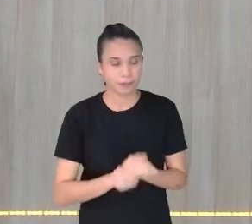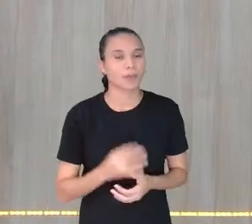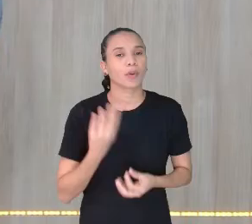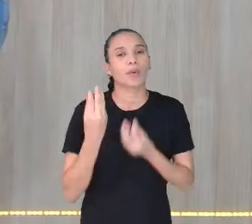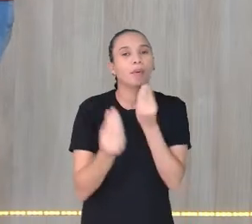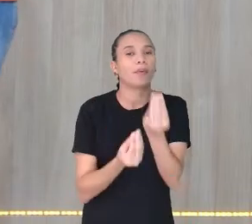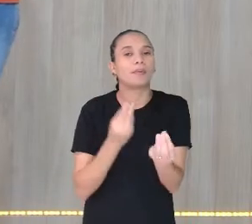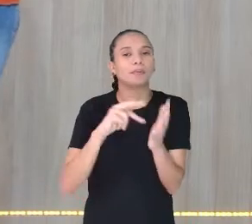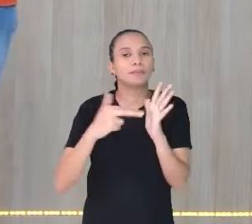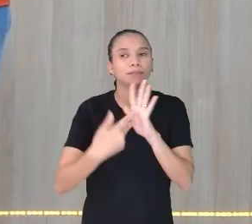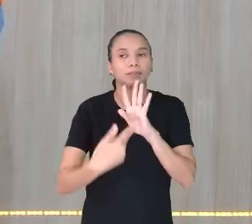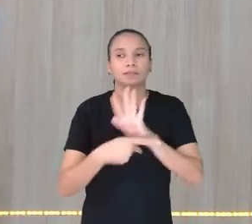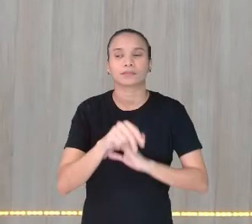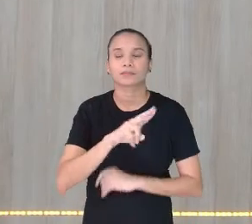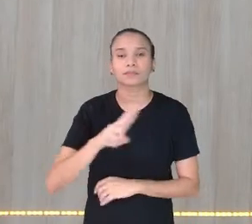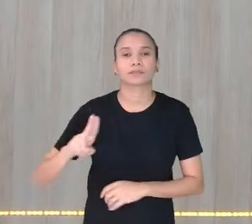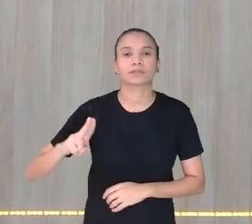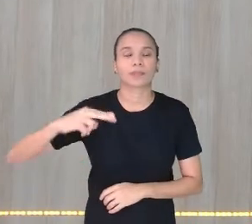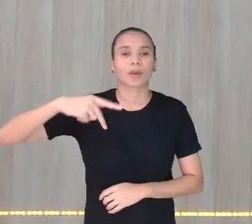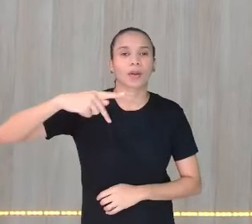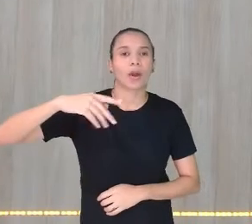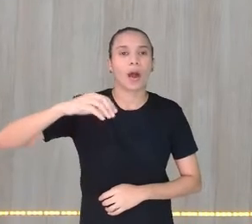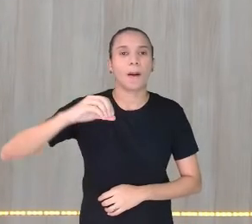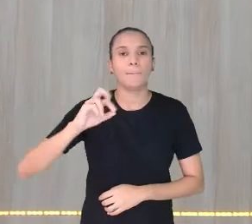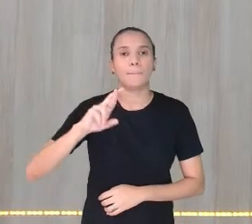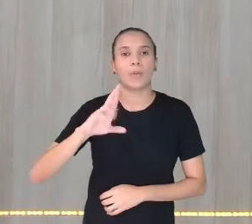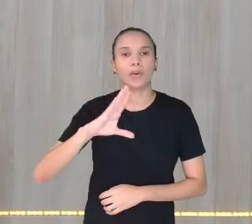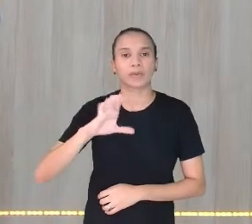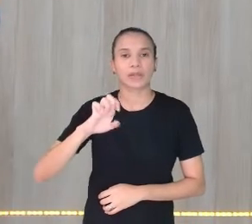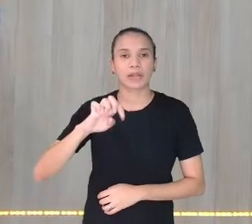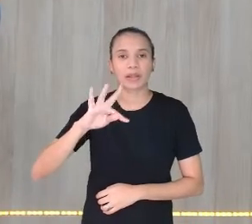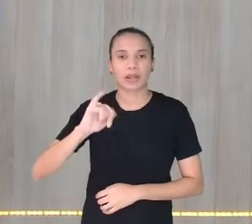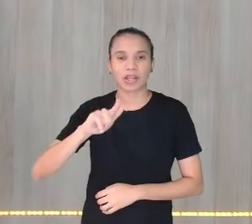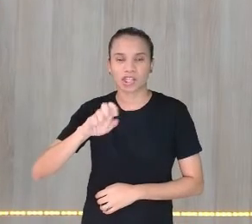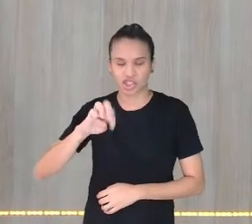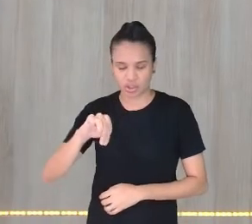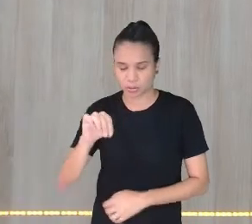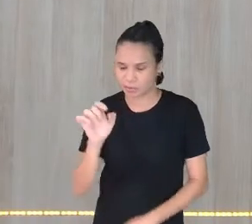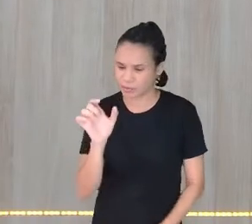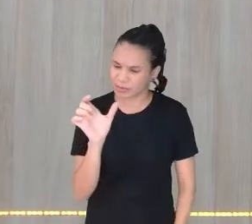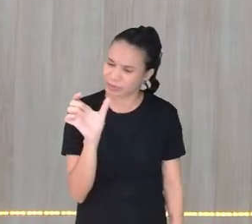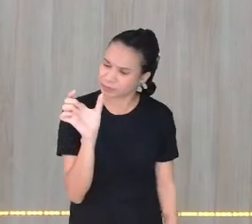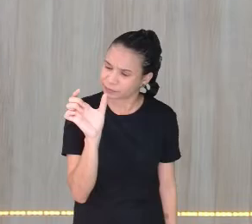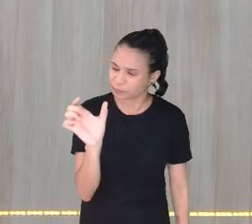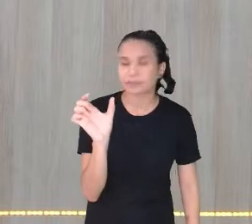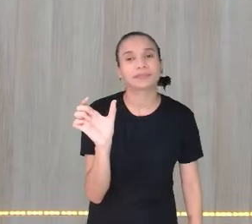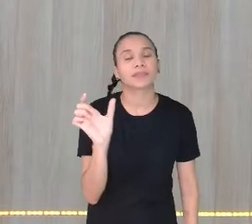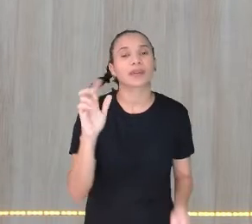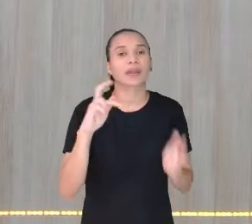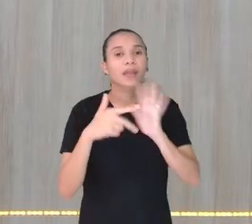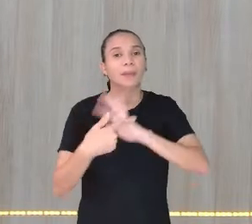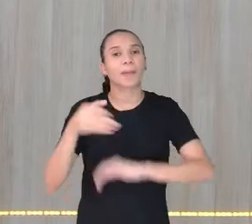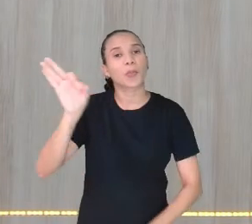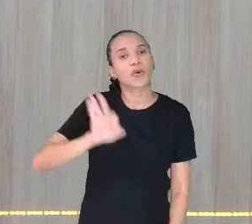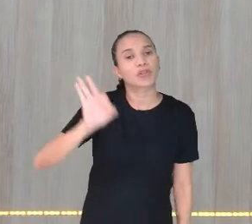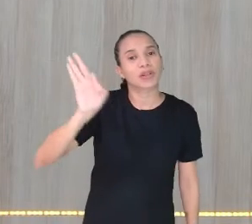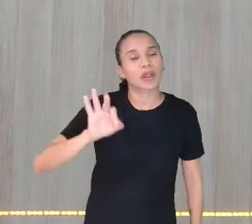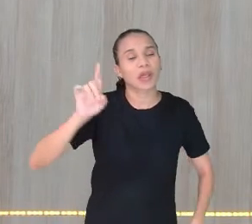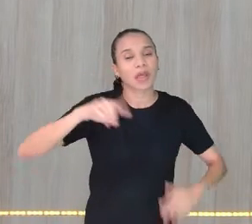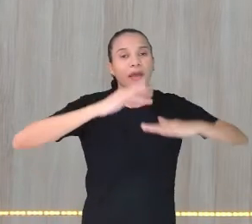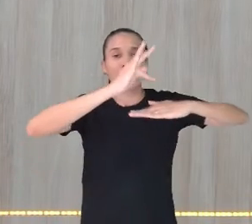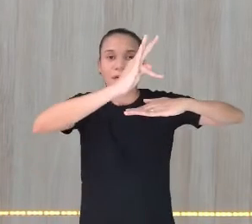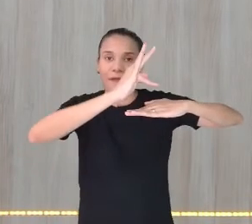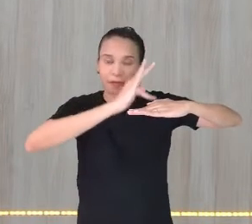que significa o nome porcentagem? O nome ele já é bastante intuitivo, tá? Porcentagem são